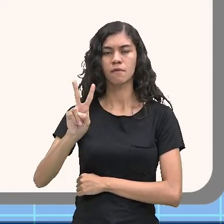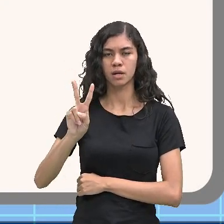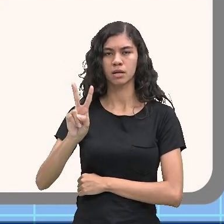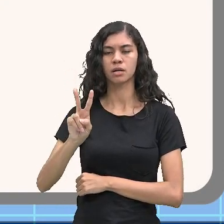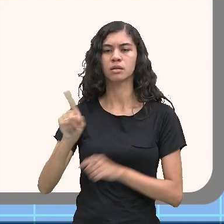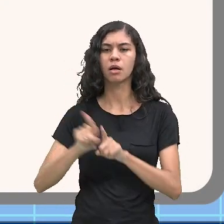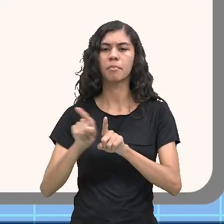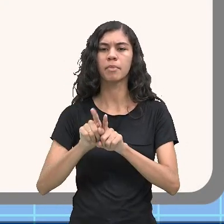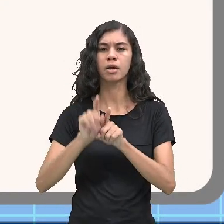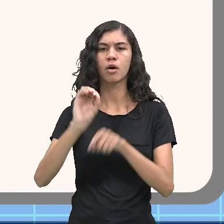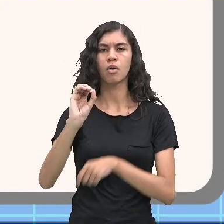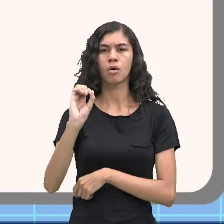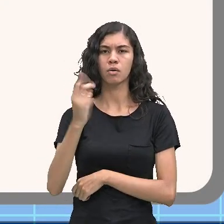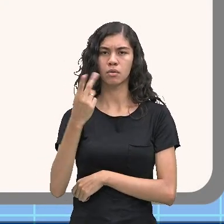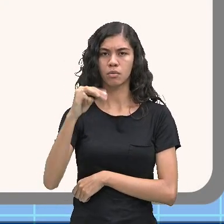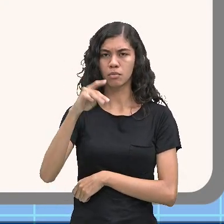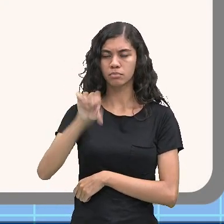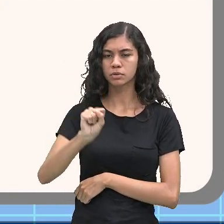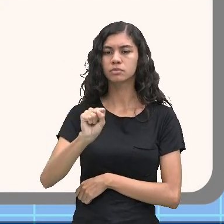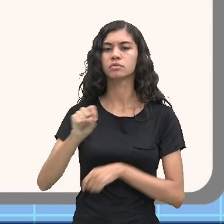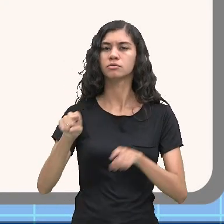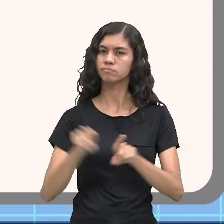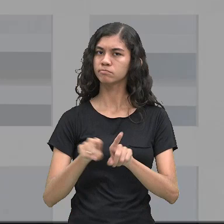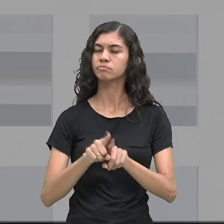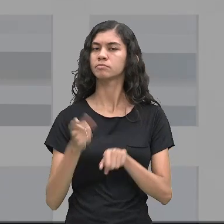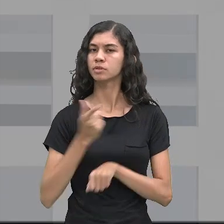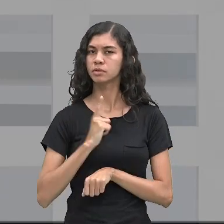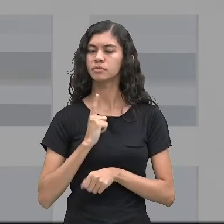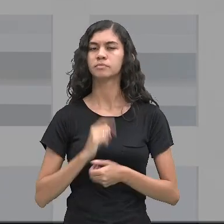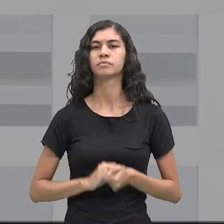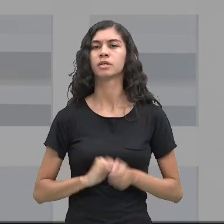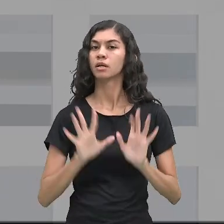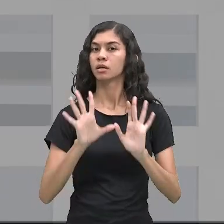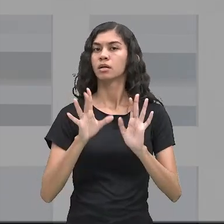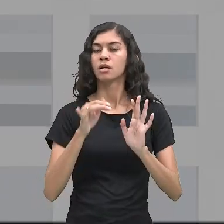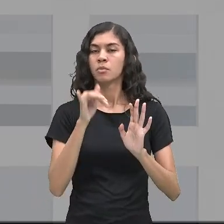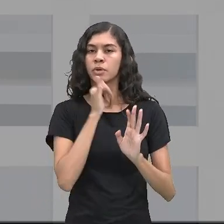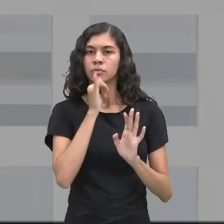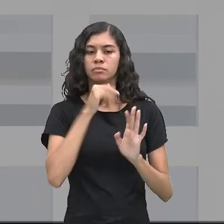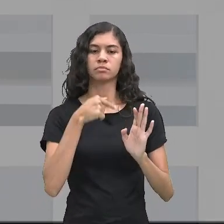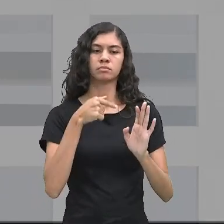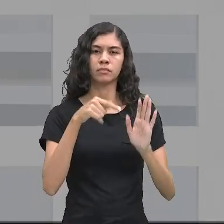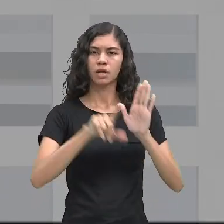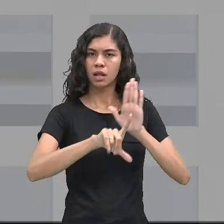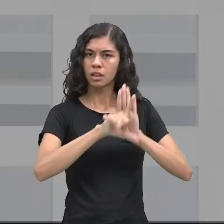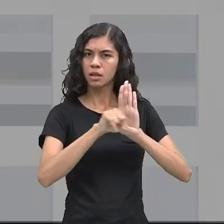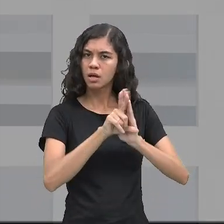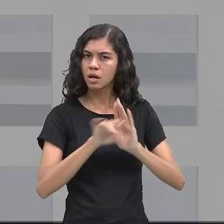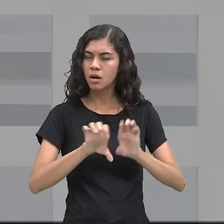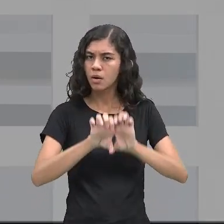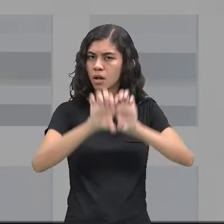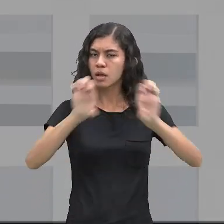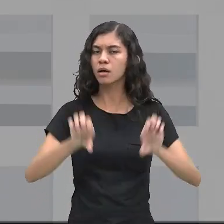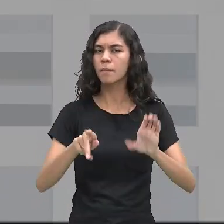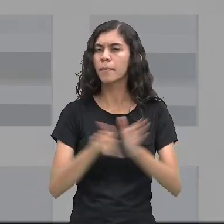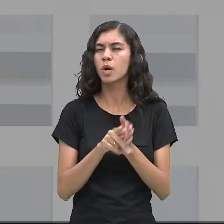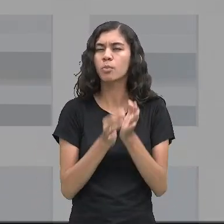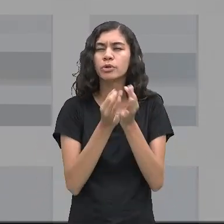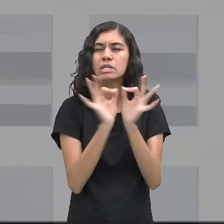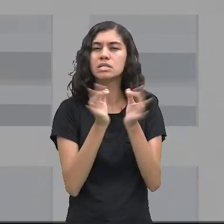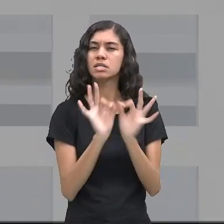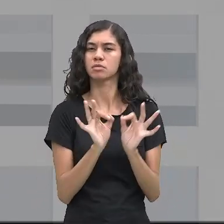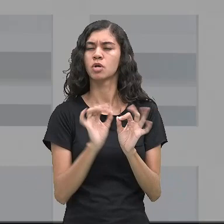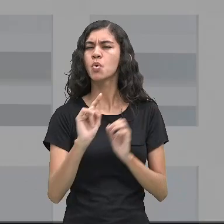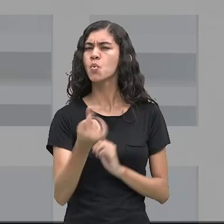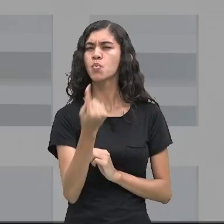ohms. Pessoal, olha só o detalhe. Essa equação de Pouillet, ela é para um circuito simples, é aquele que só tem um caminho